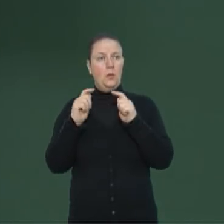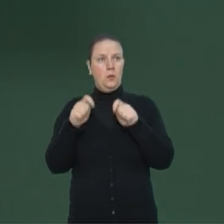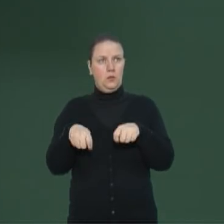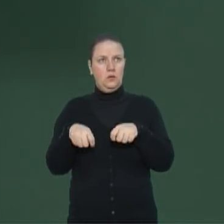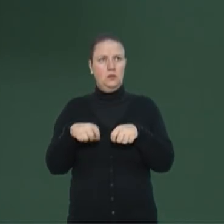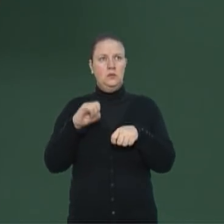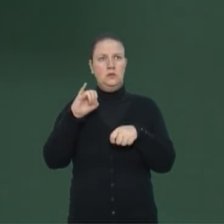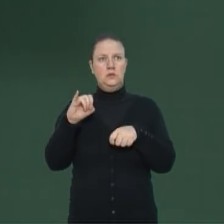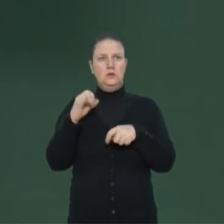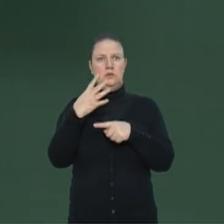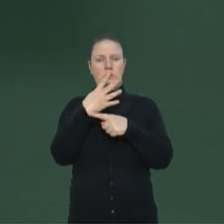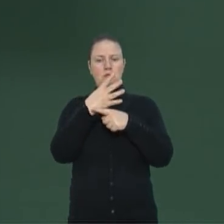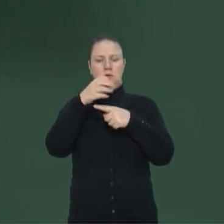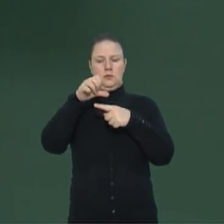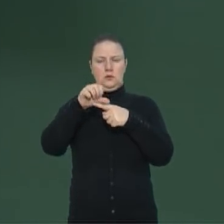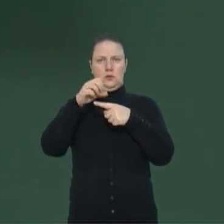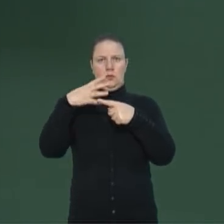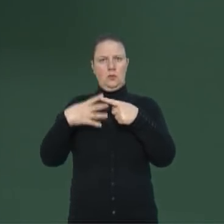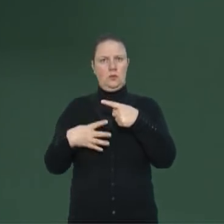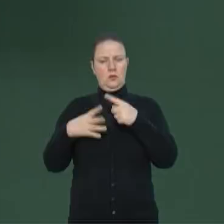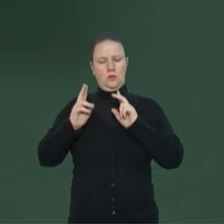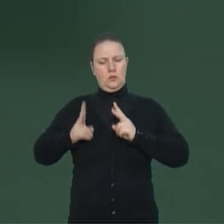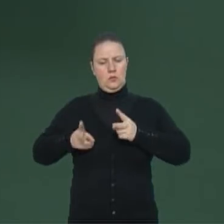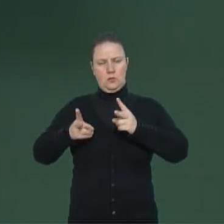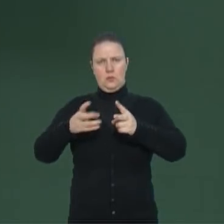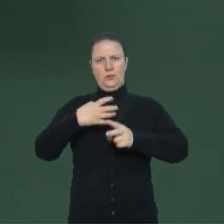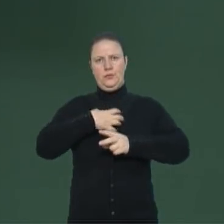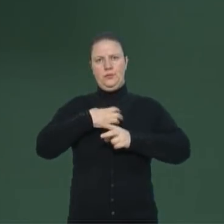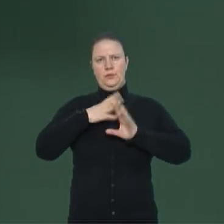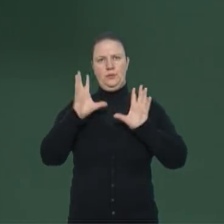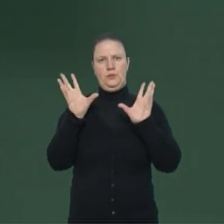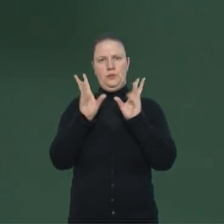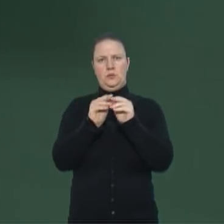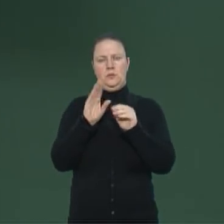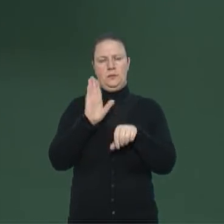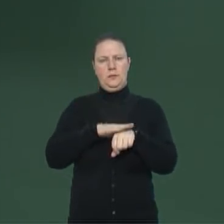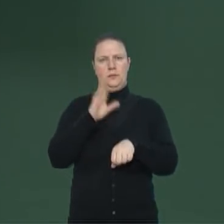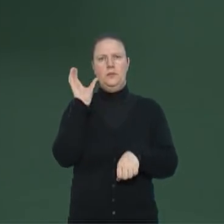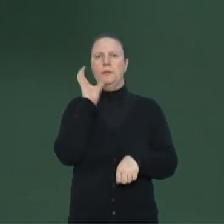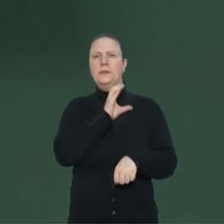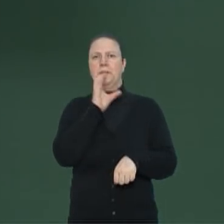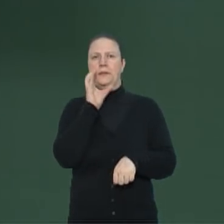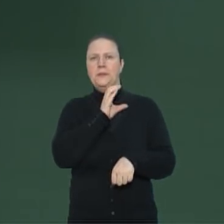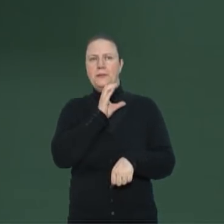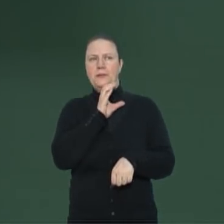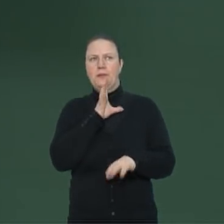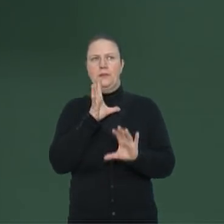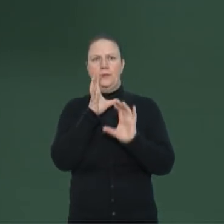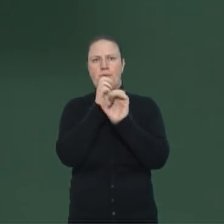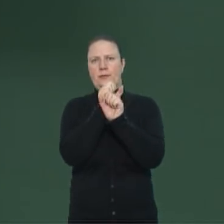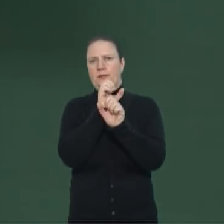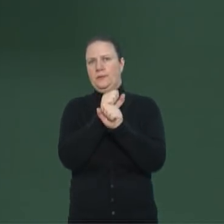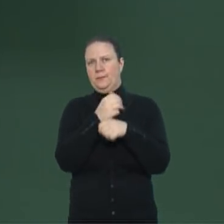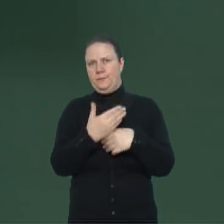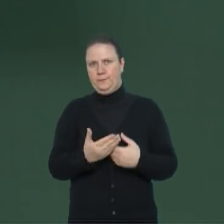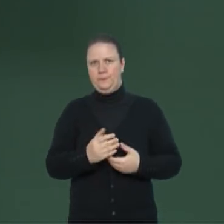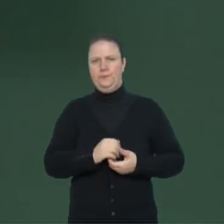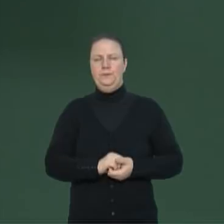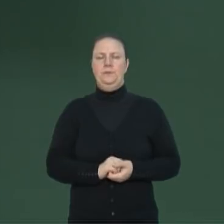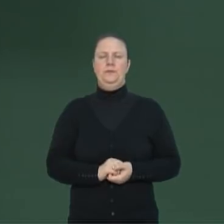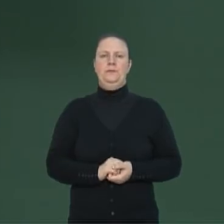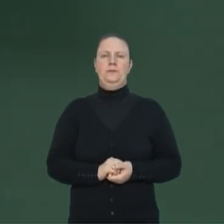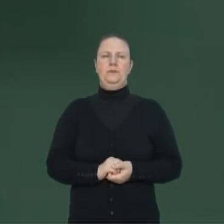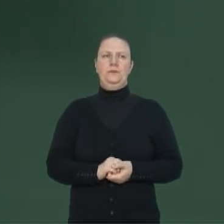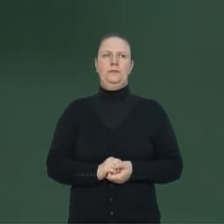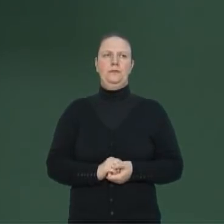com 9. E o 4 embaixo mantém. E essa é uma das formas mais simples que a gente tem, mais rápida de resolver a soma de uma fração com um número inteiro,